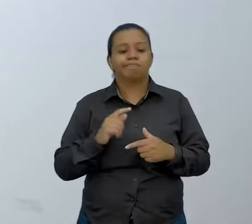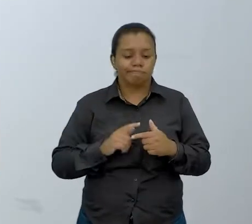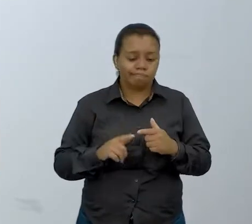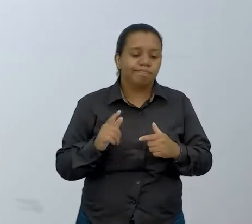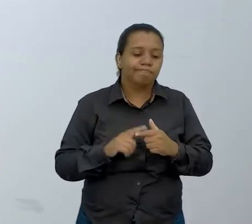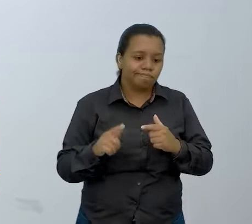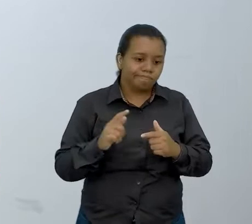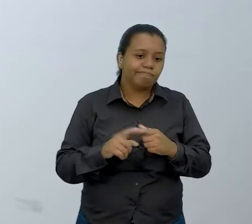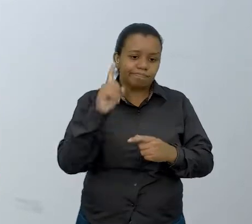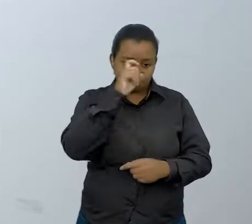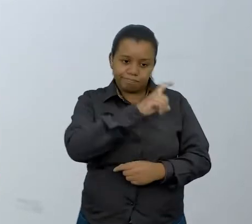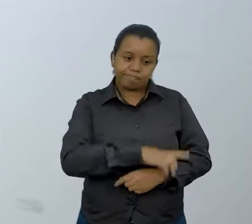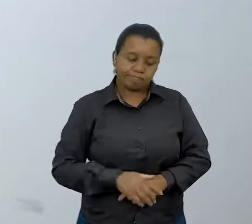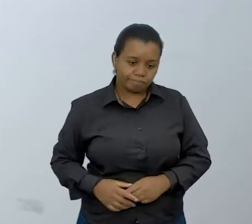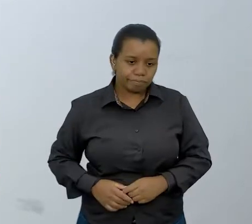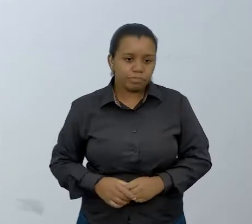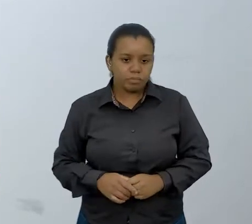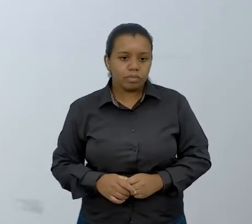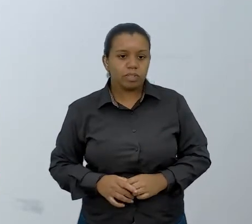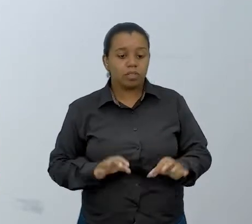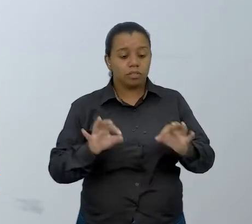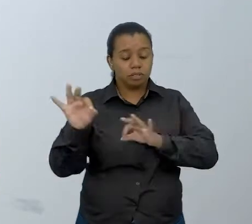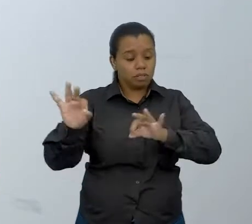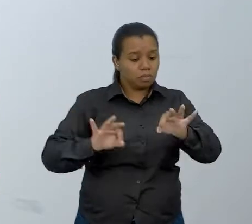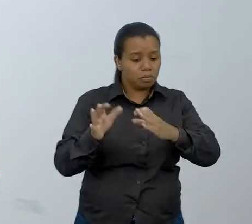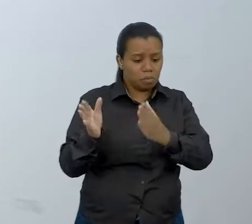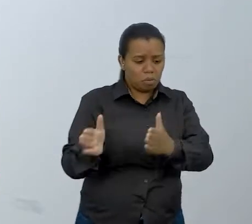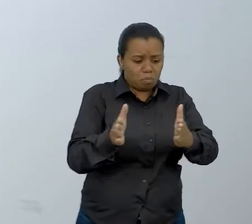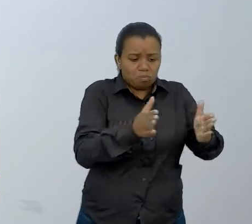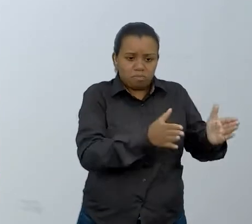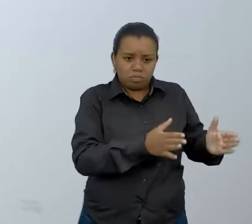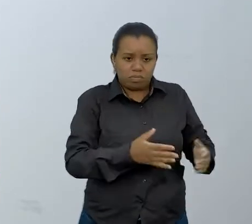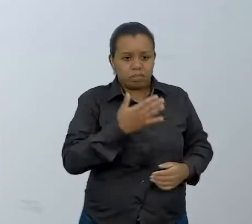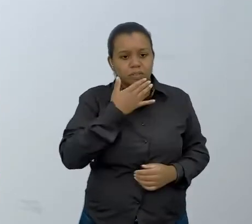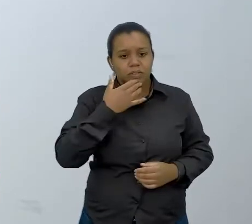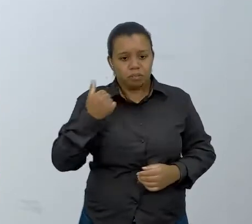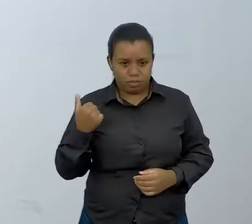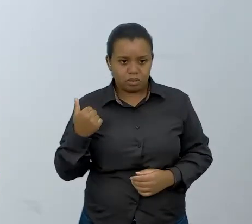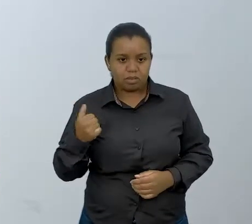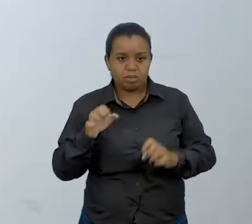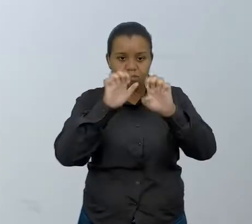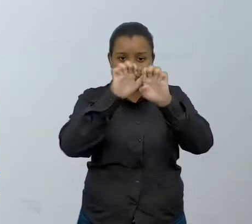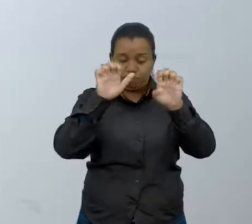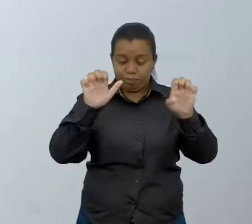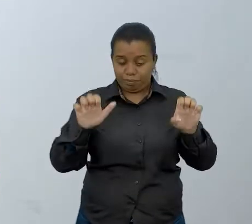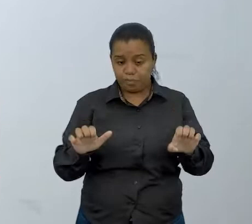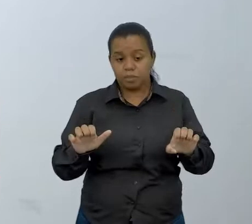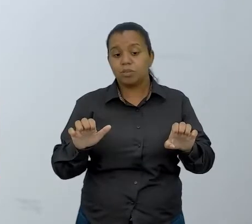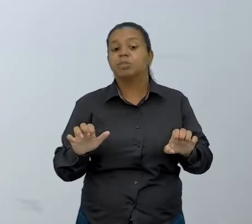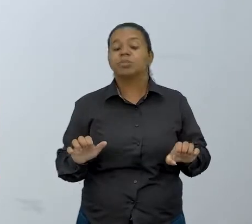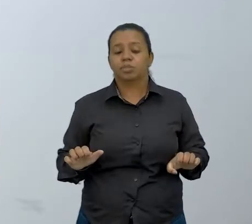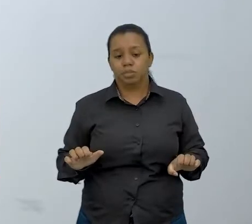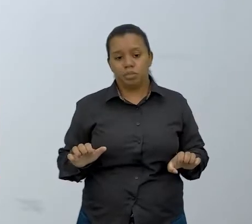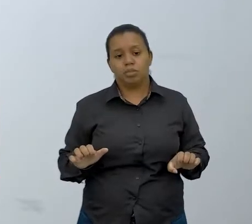uma organização muito melhor quando essas coisas acontecem. E isso não se estrutura. E é óbvio.